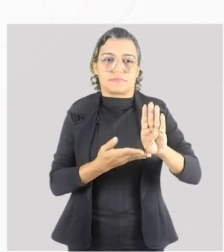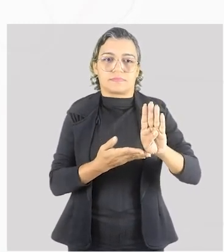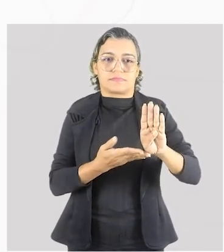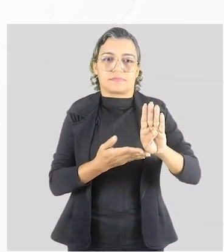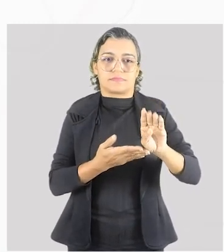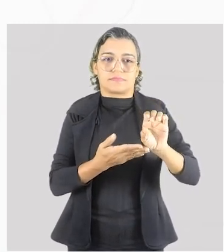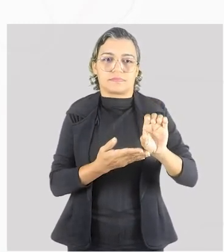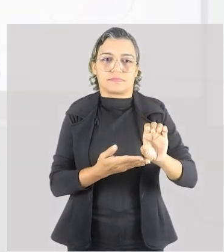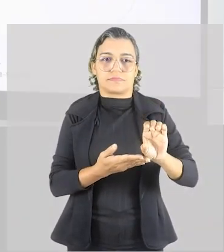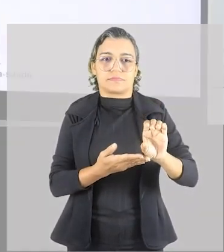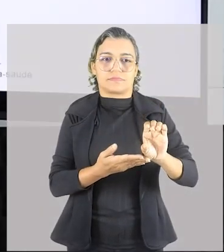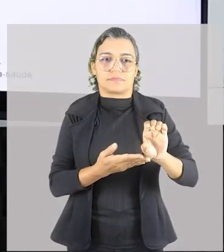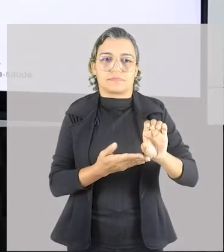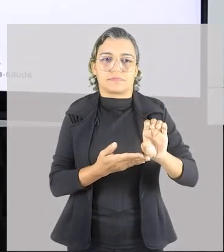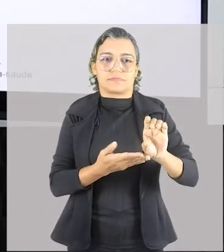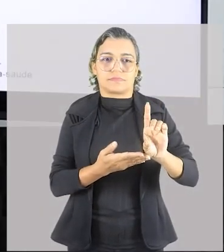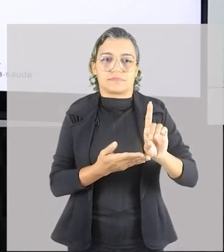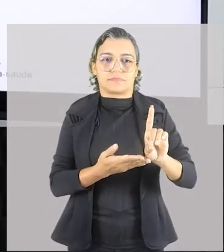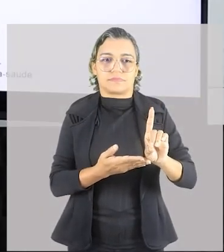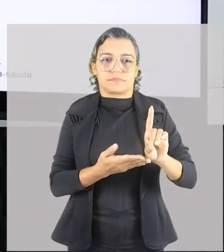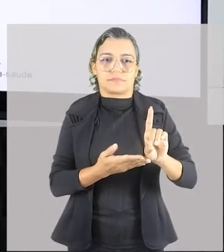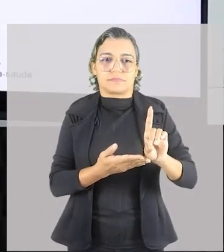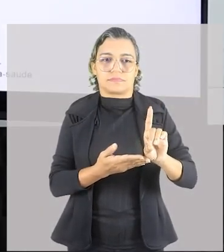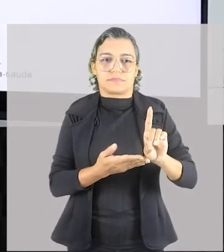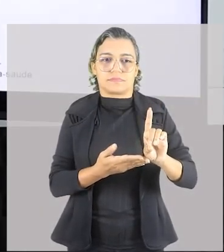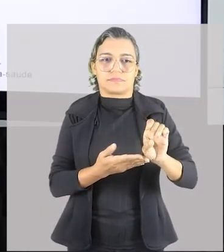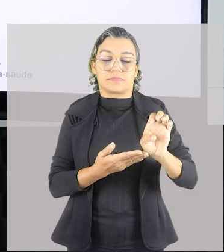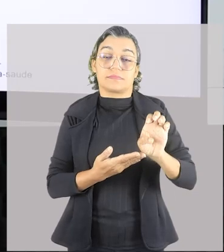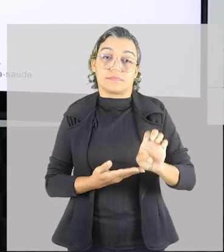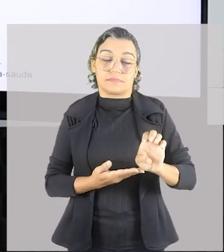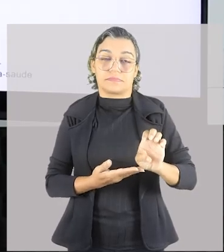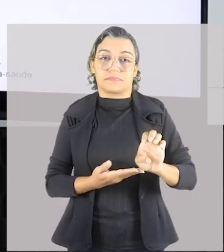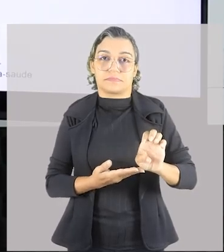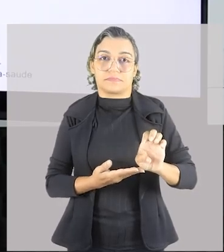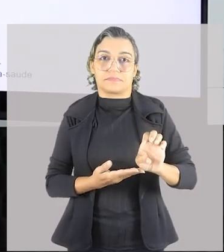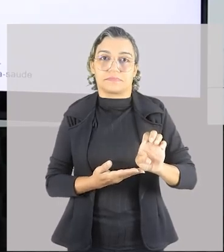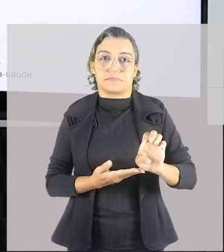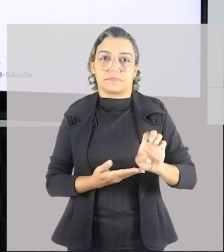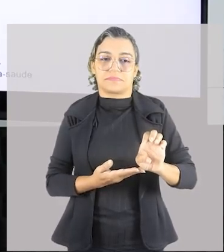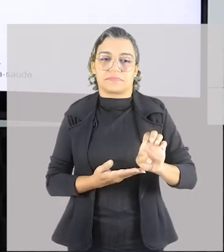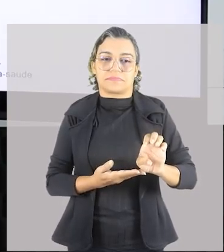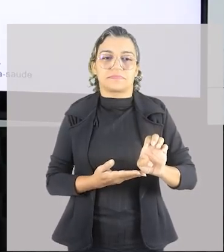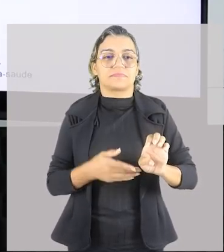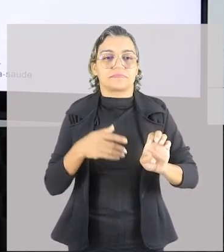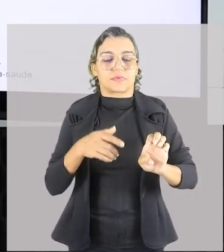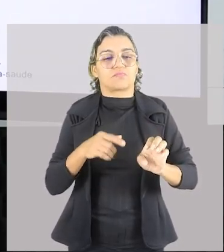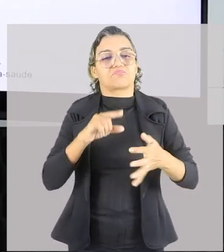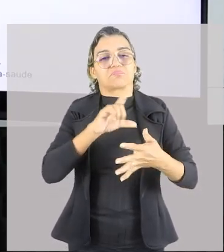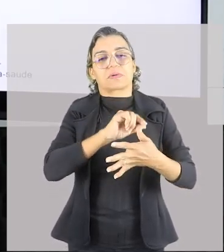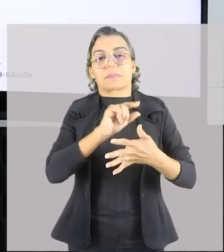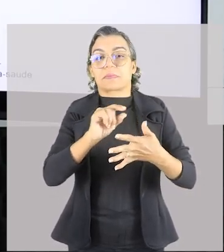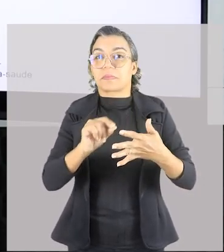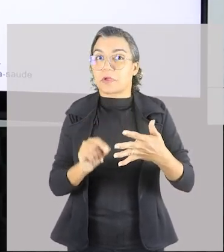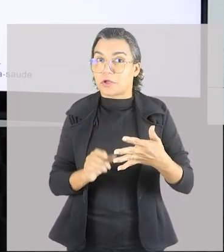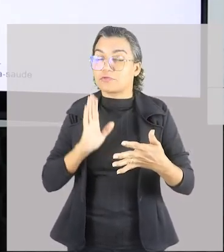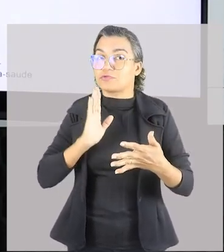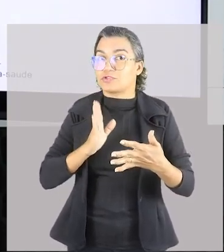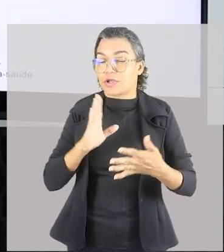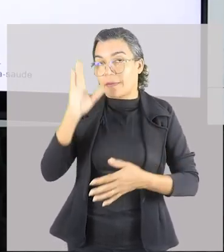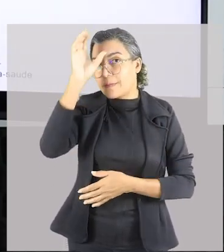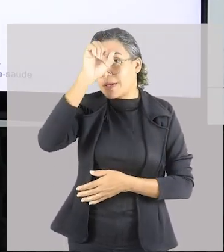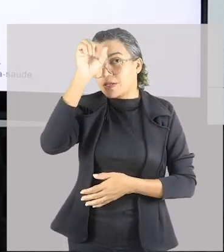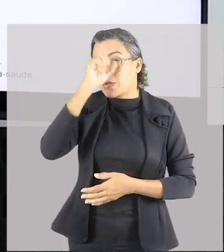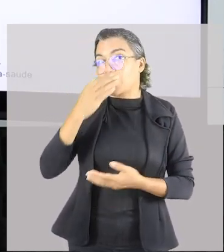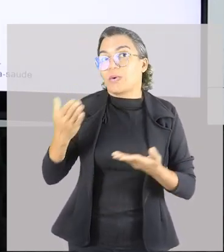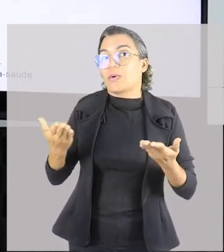xadrez, letra C, dama, letra D, dominó, letra E, baralho. Então, dentro de tudo que a gente já aprendeu hoje,